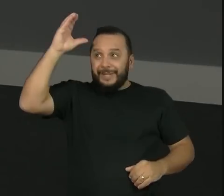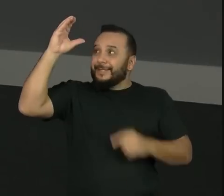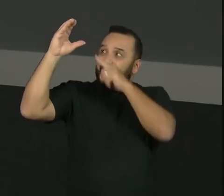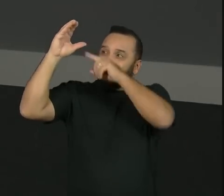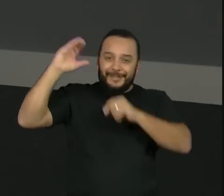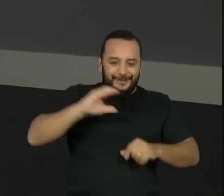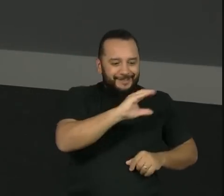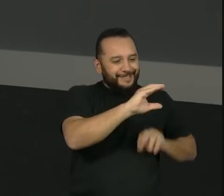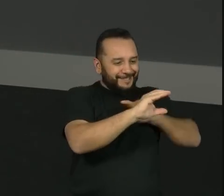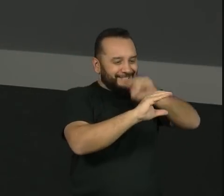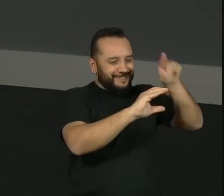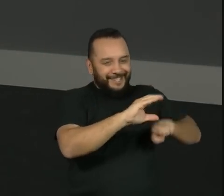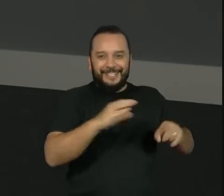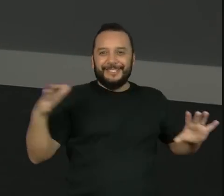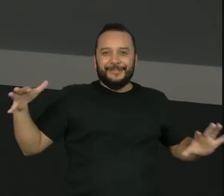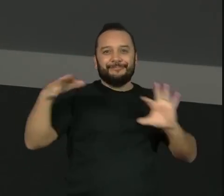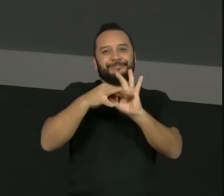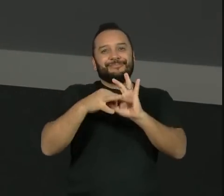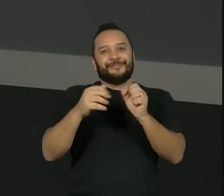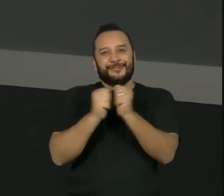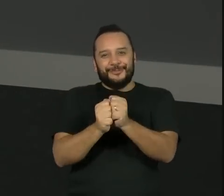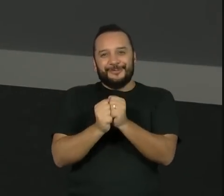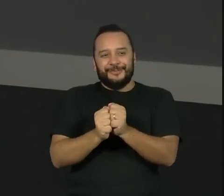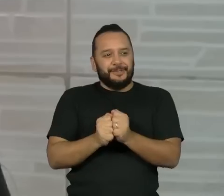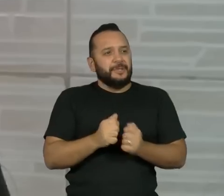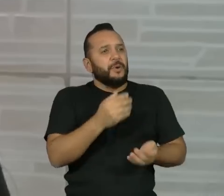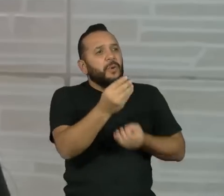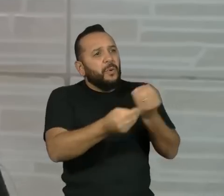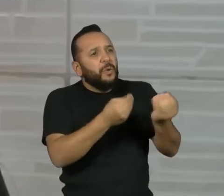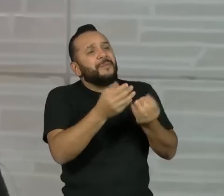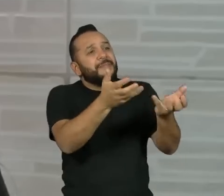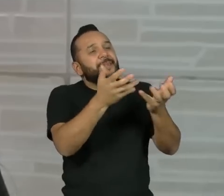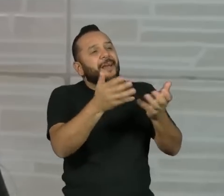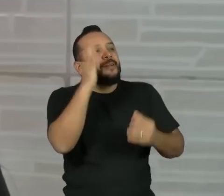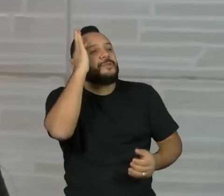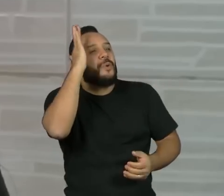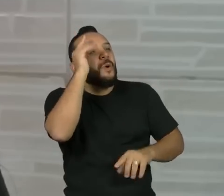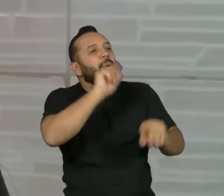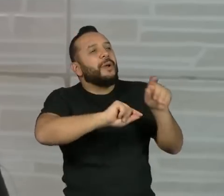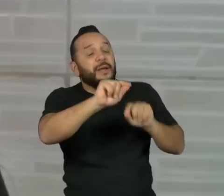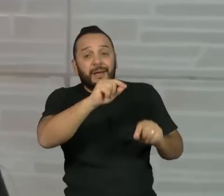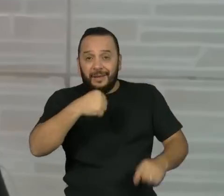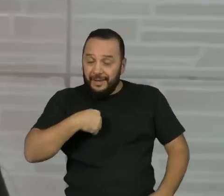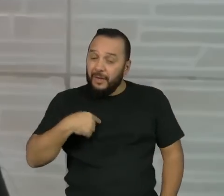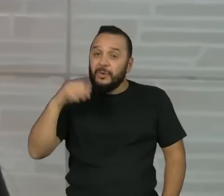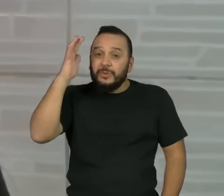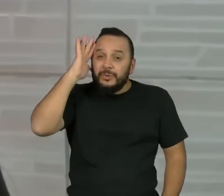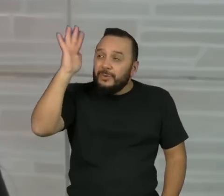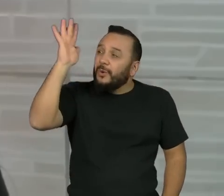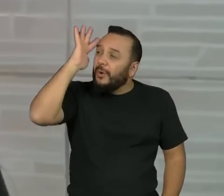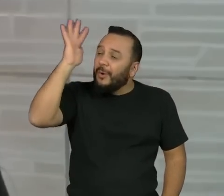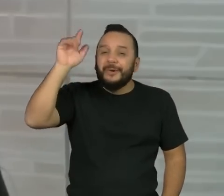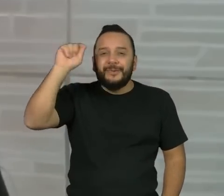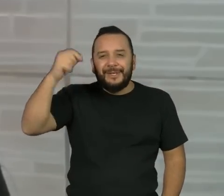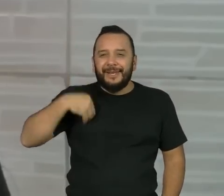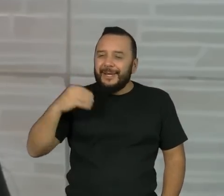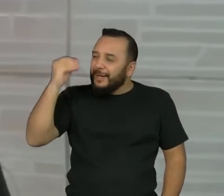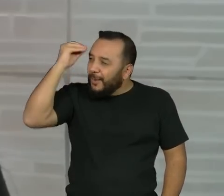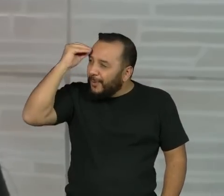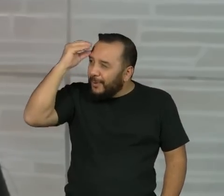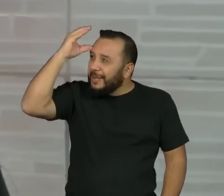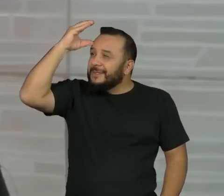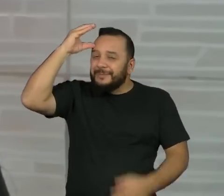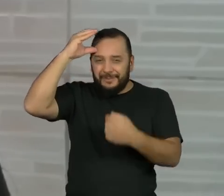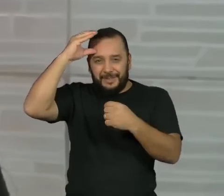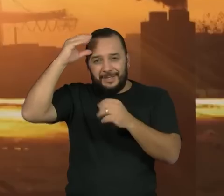tantas causas, o que você gostaria de ver hoje no mundo? Eu sonho, né, de ver nós compartilhando todo esse saber, né,